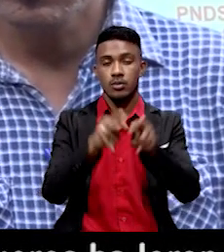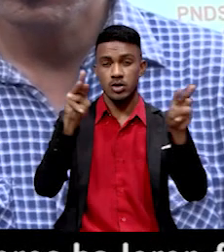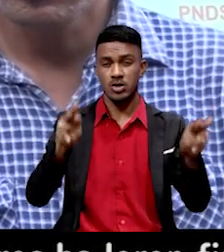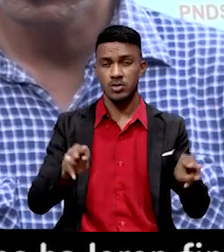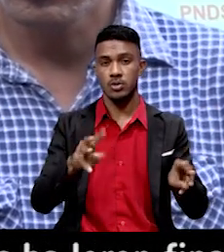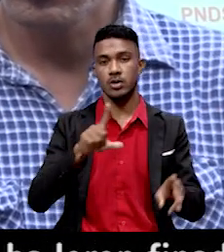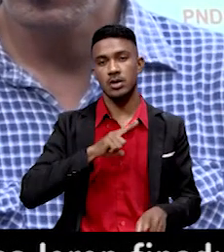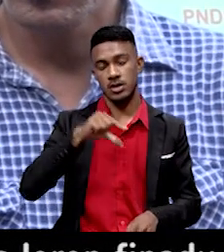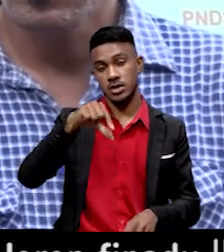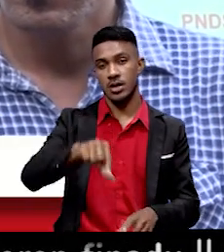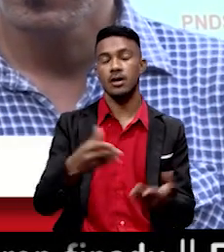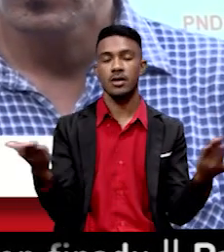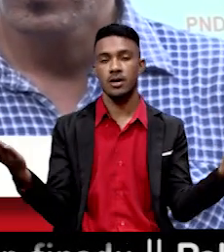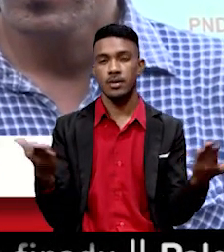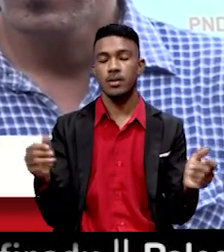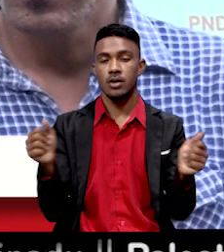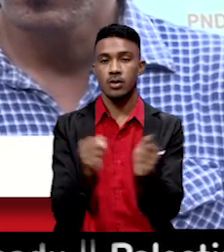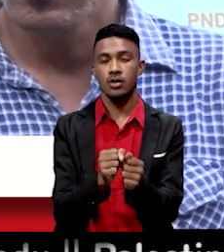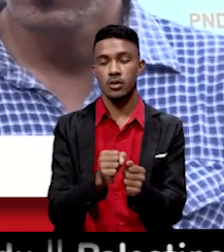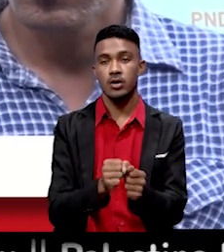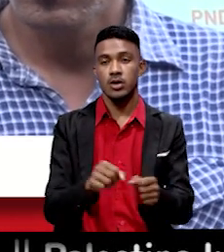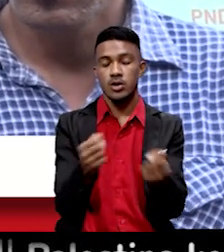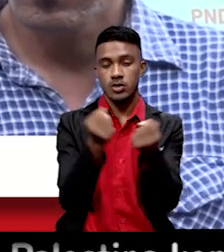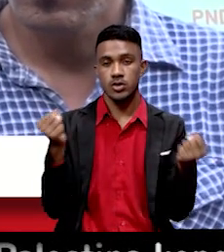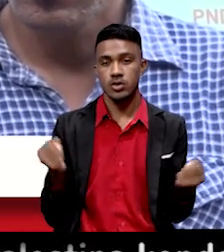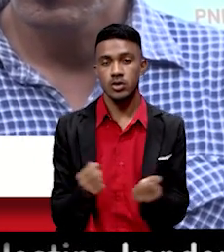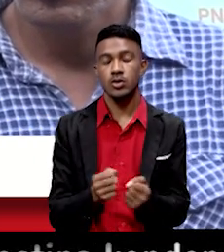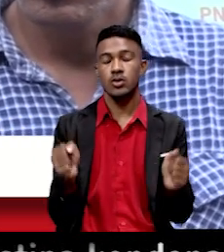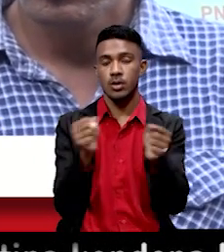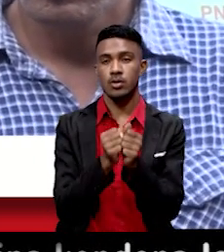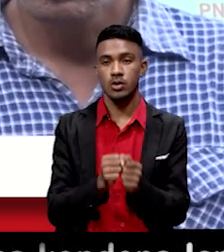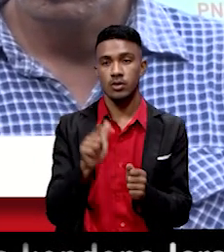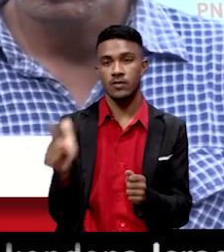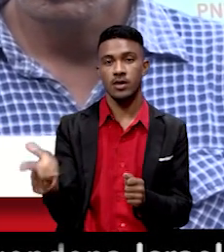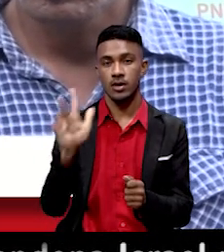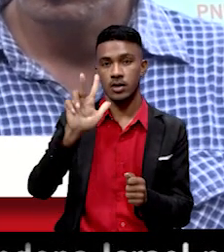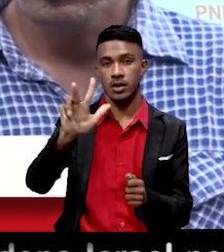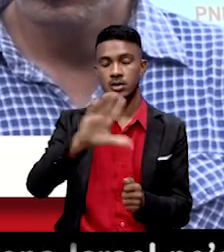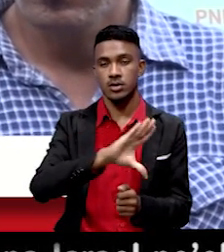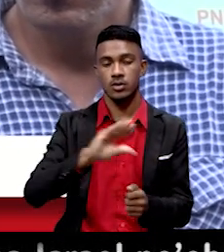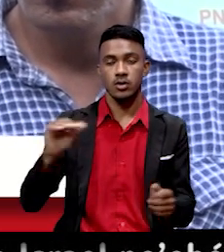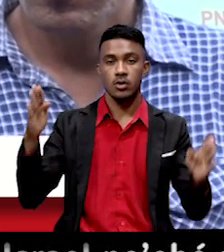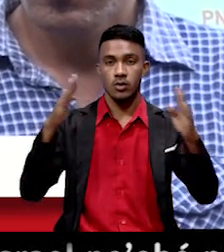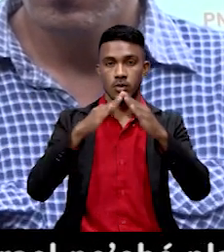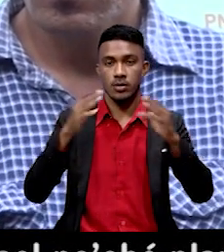Likisá Rasik, nebe maka ho total suku 23 suku por volta de uma